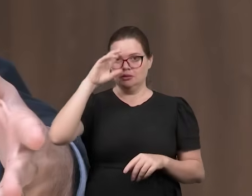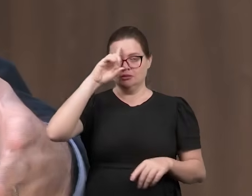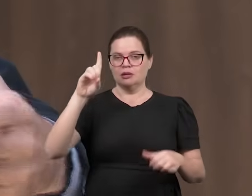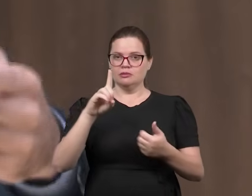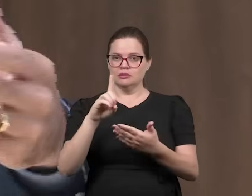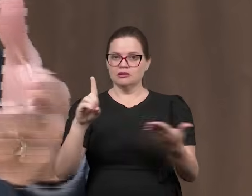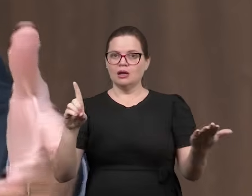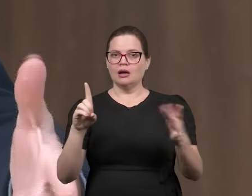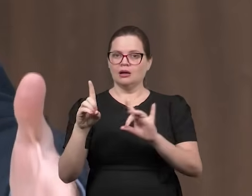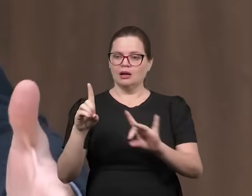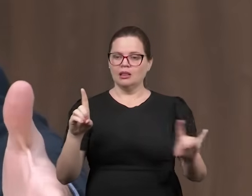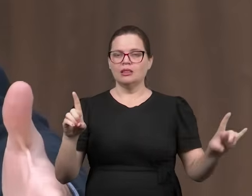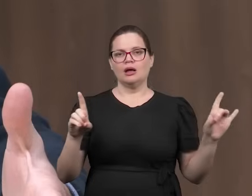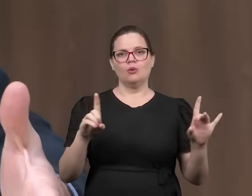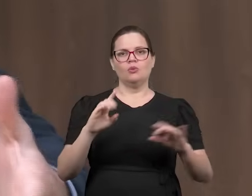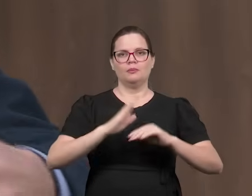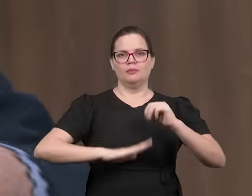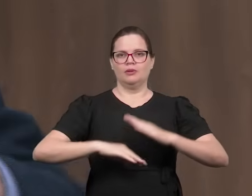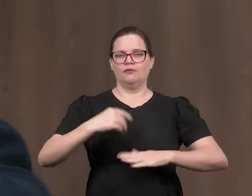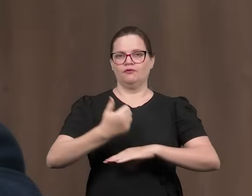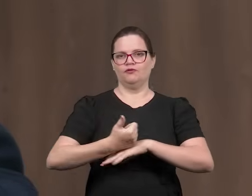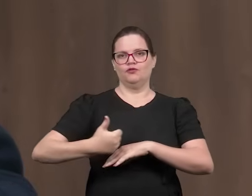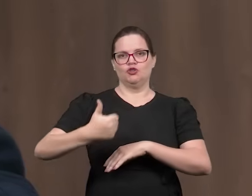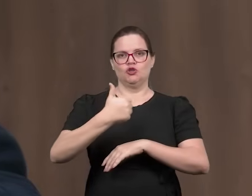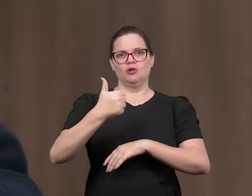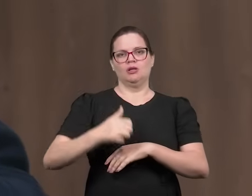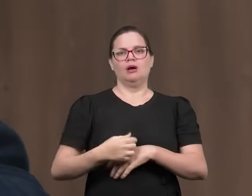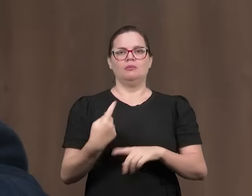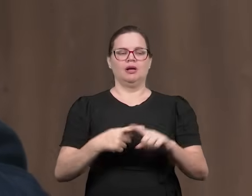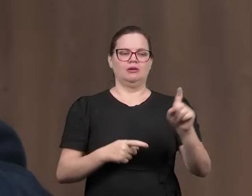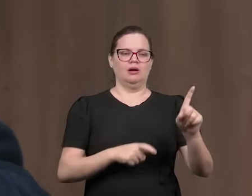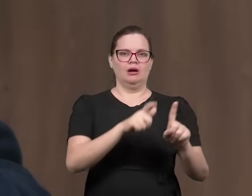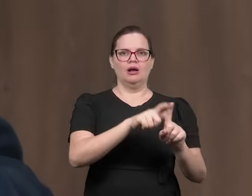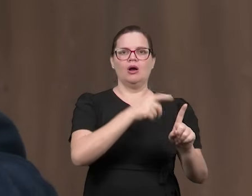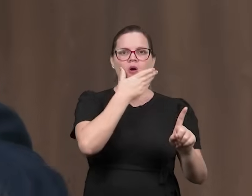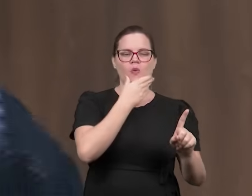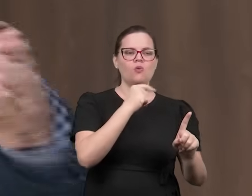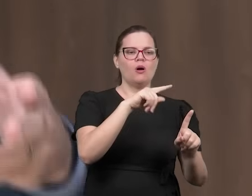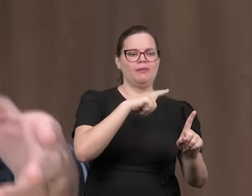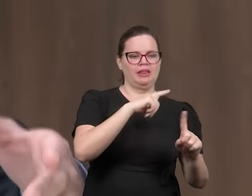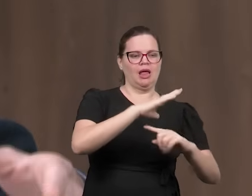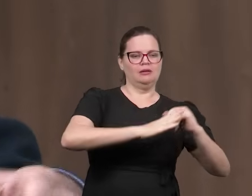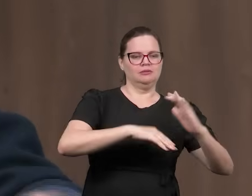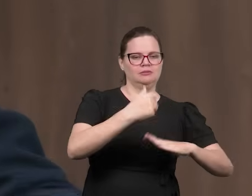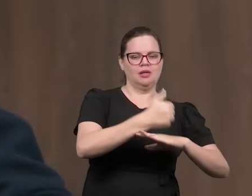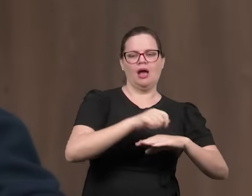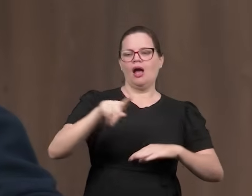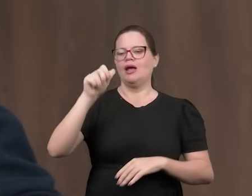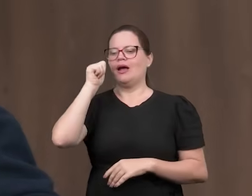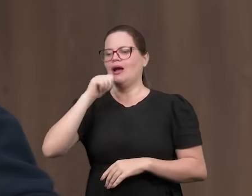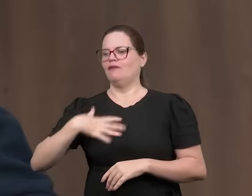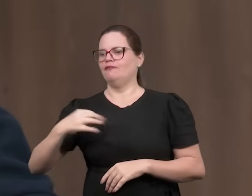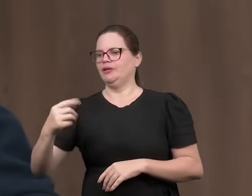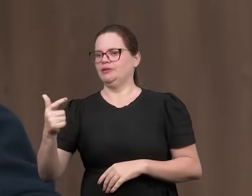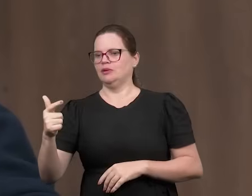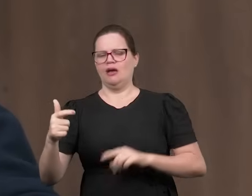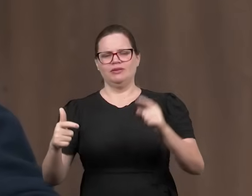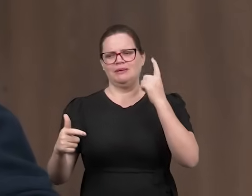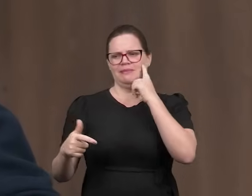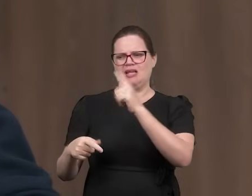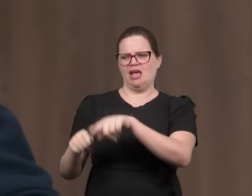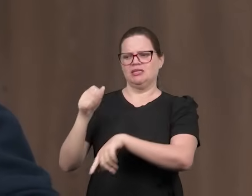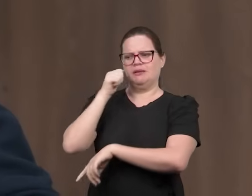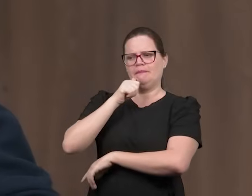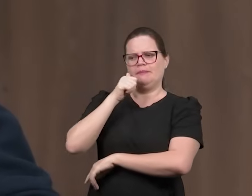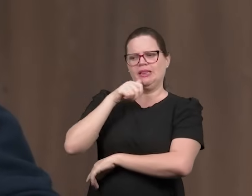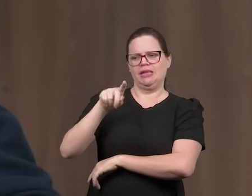dá uma aptidão a um filho seu que não vai dar para a filha. E, às vezes, vai dar para a filha e você até pensa, eu acho que essa menina ela vai